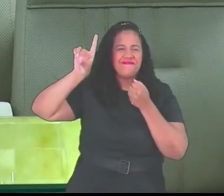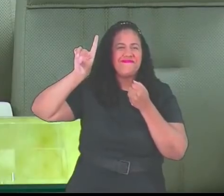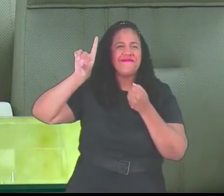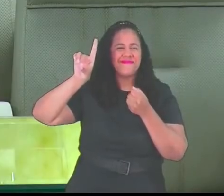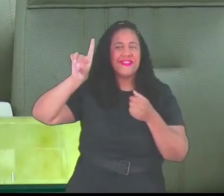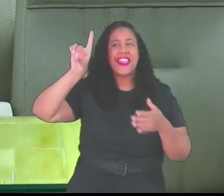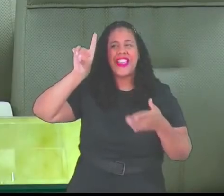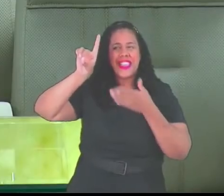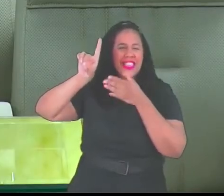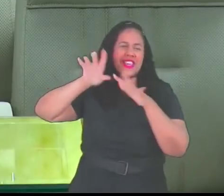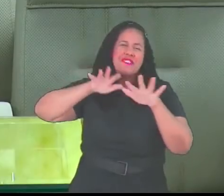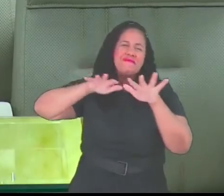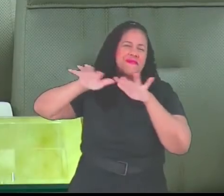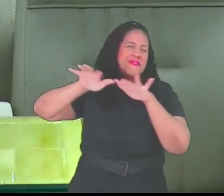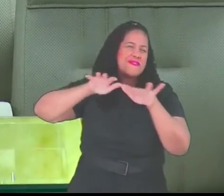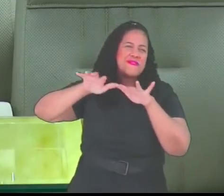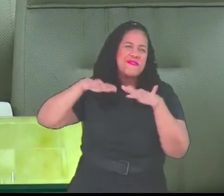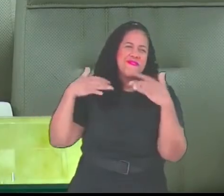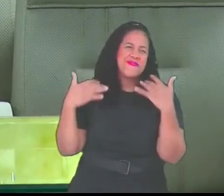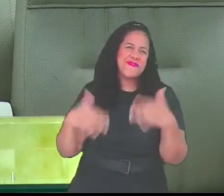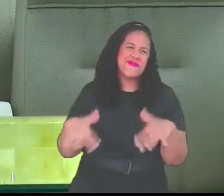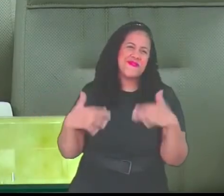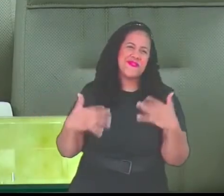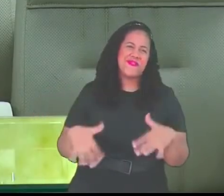que Deus tremendo,